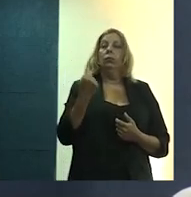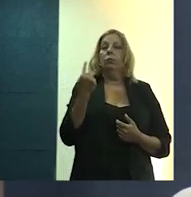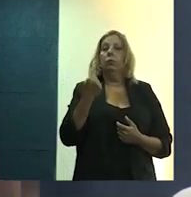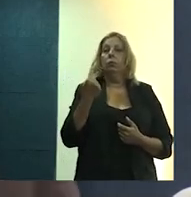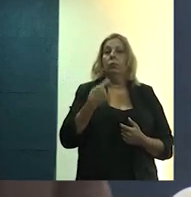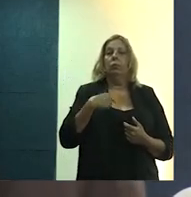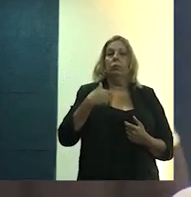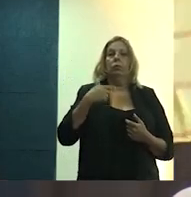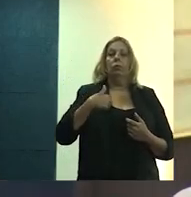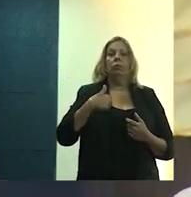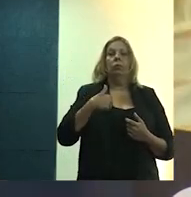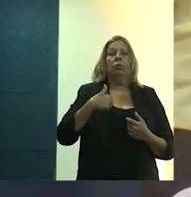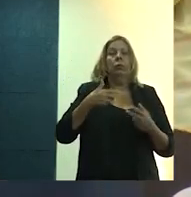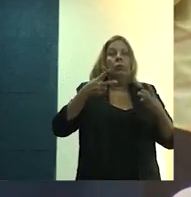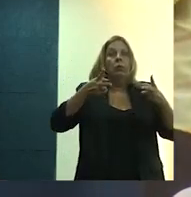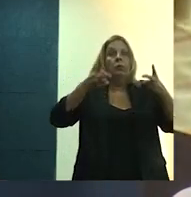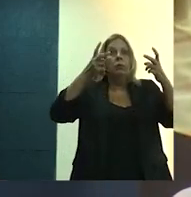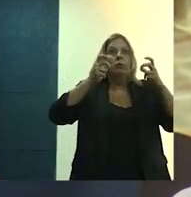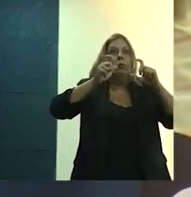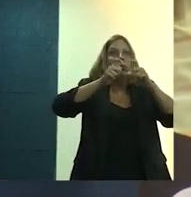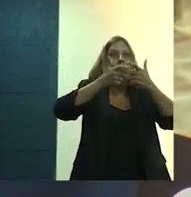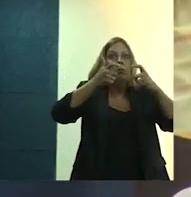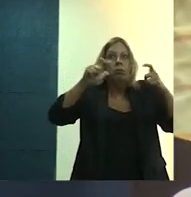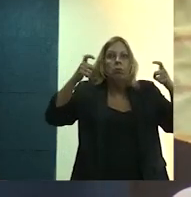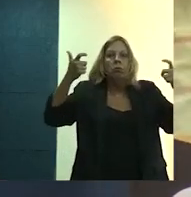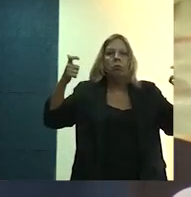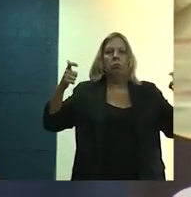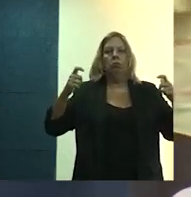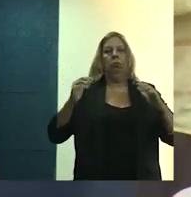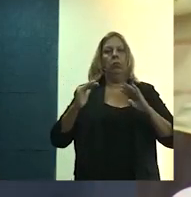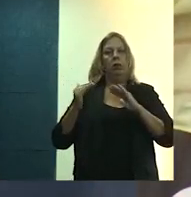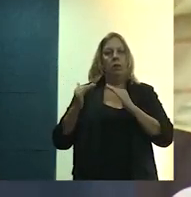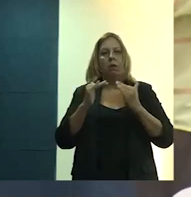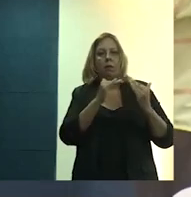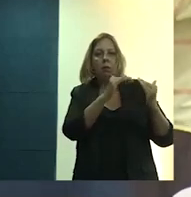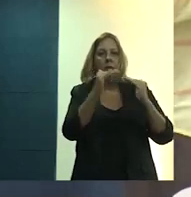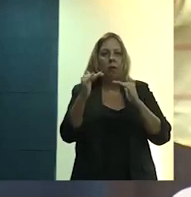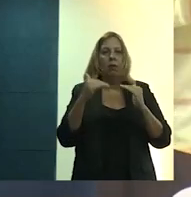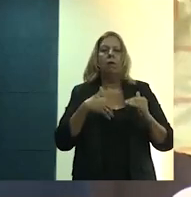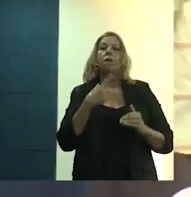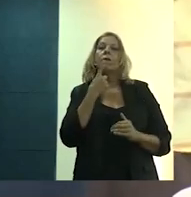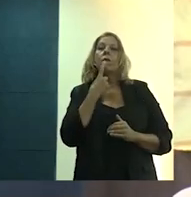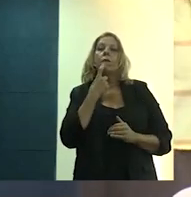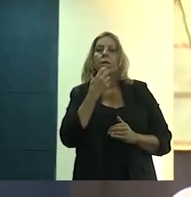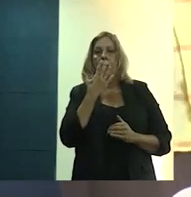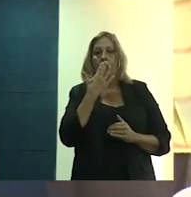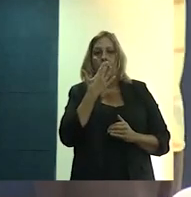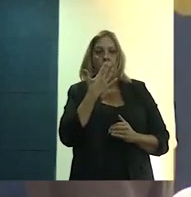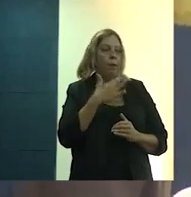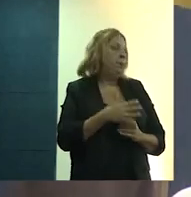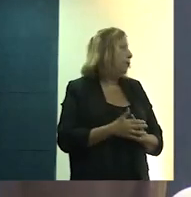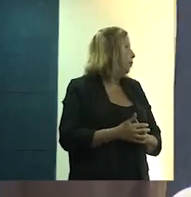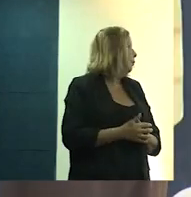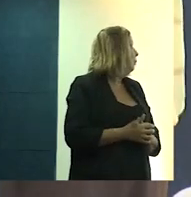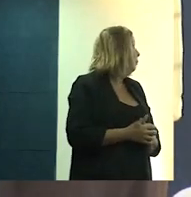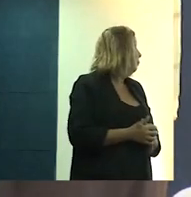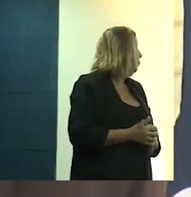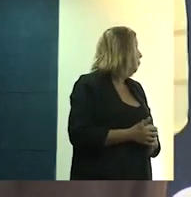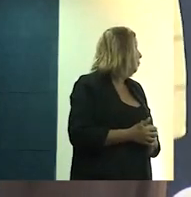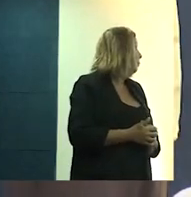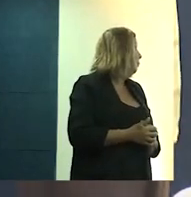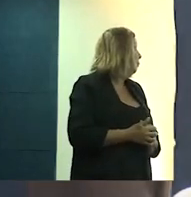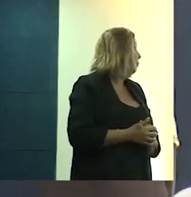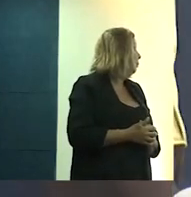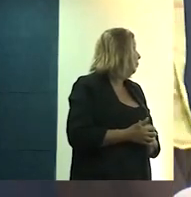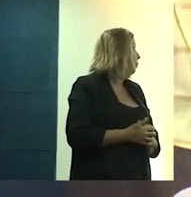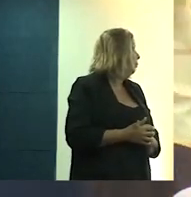de uma leitura macro né de um território periférico esse círculo em vermelho aí é o